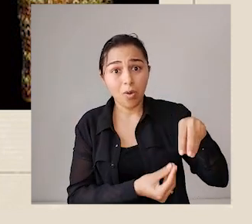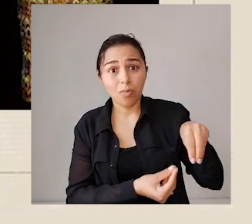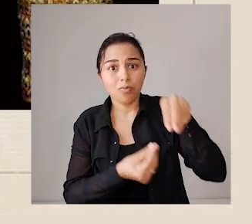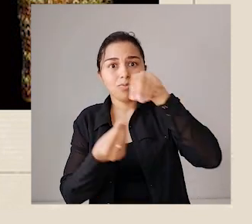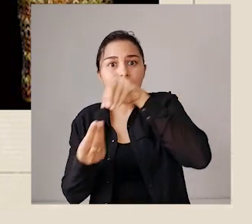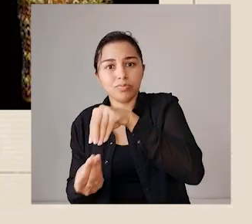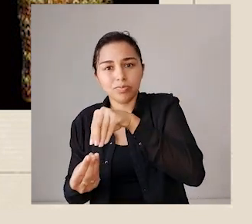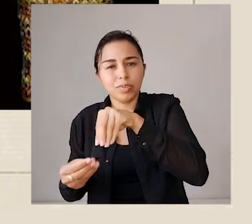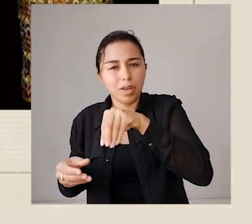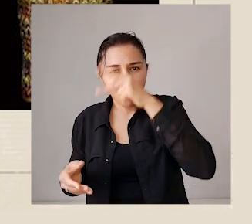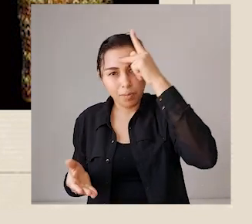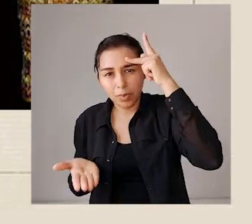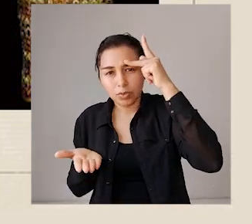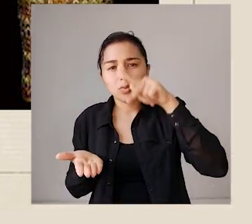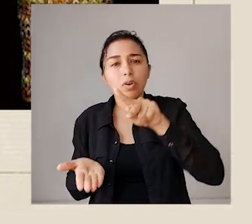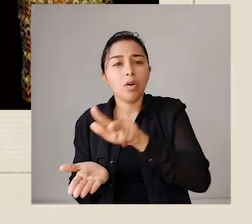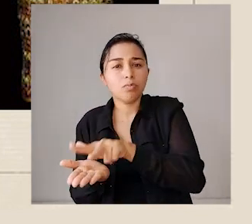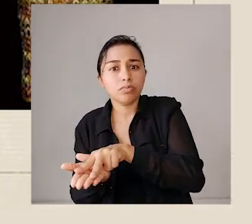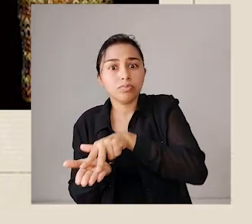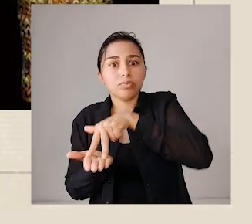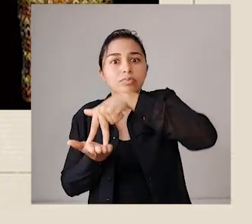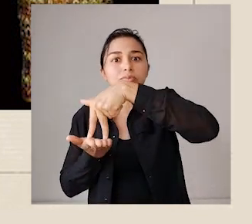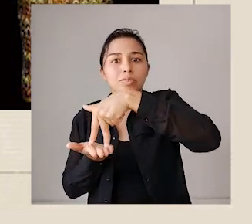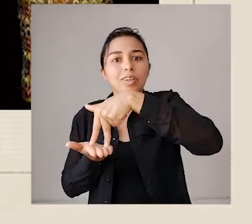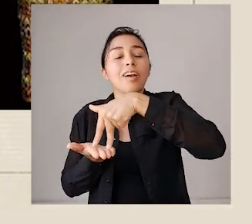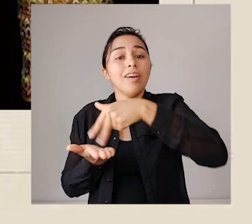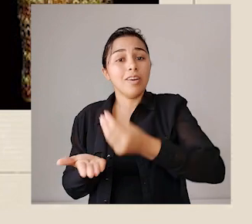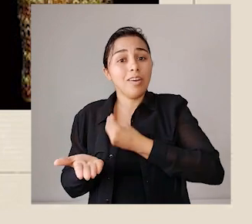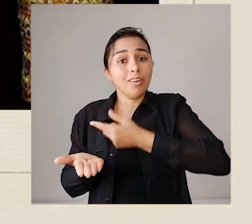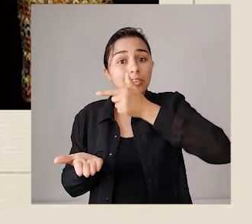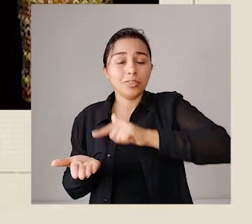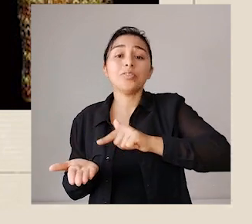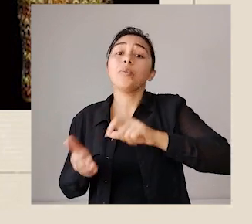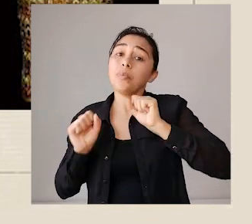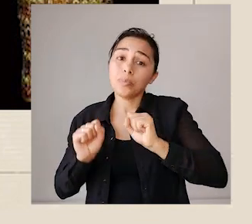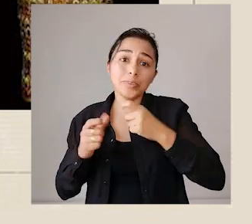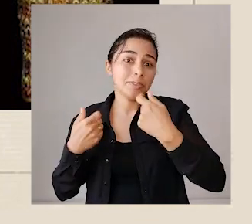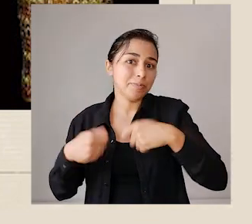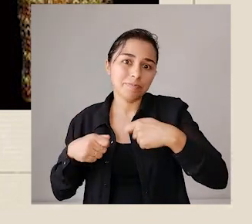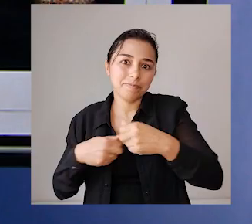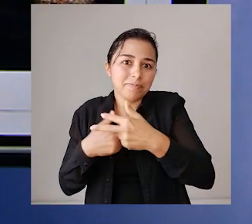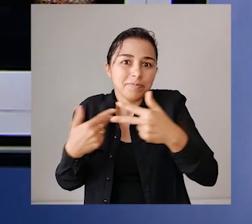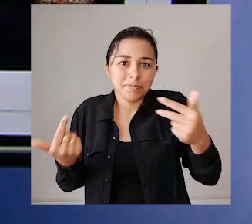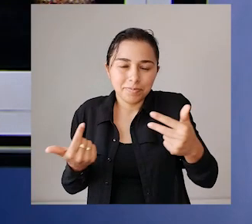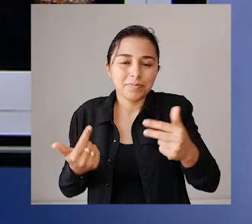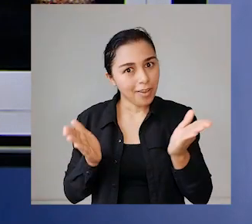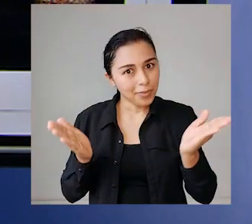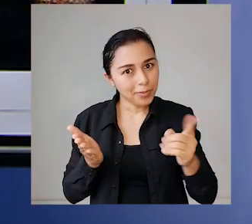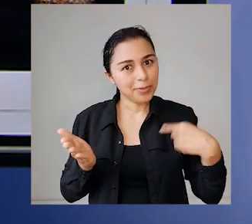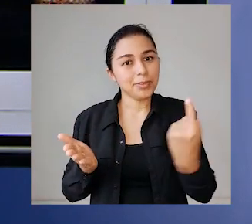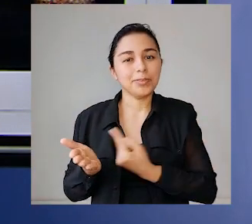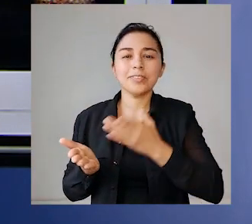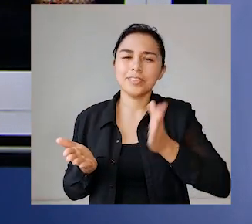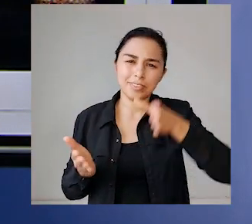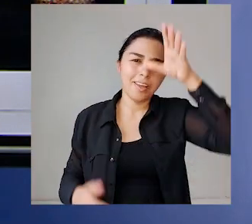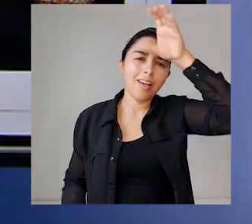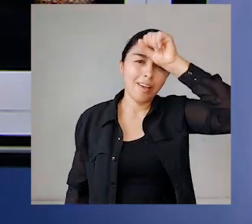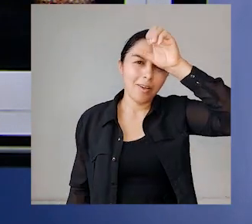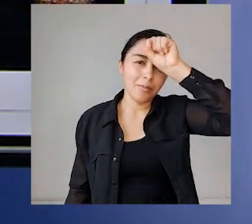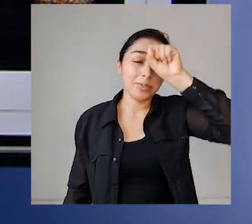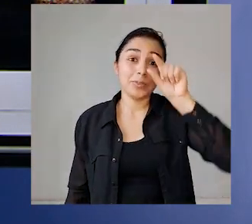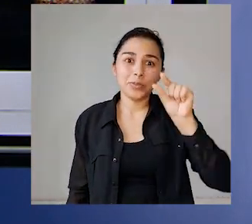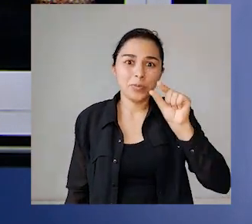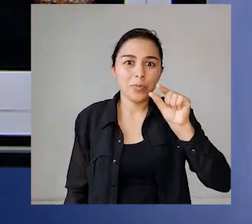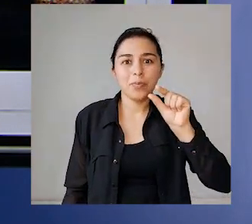corpo, aquela pessoa poderia precisar de todos esses objetos. Agora que a gente aprendeu um